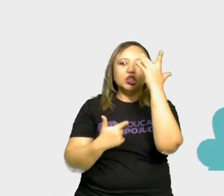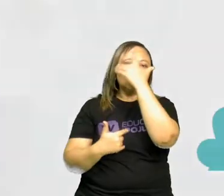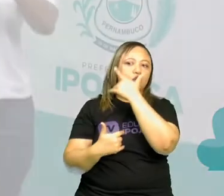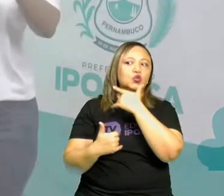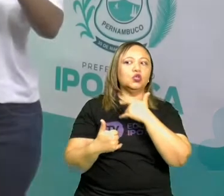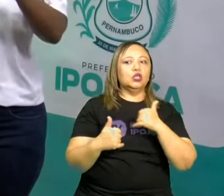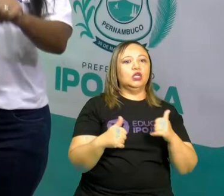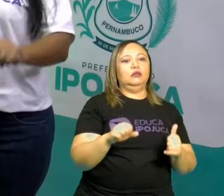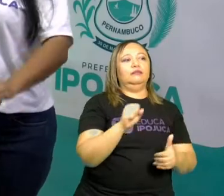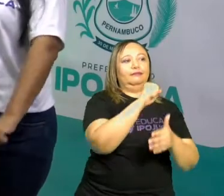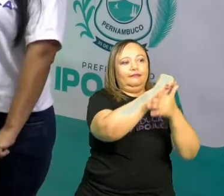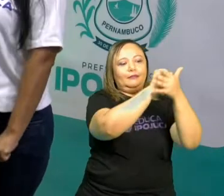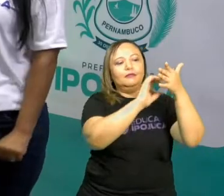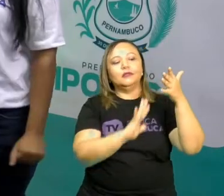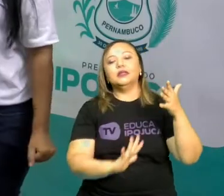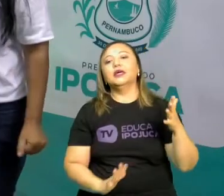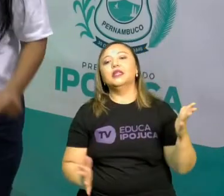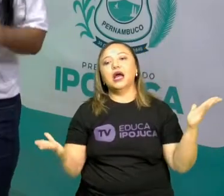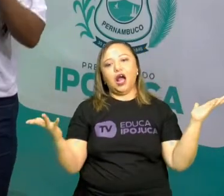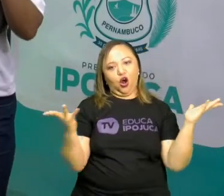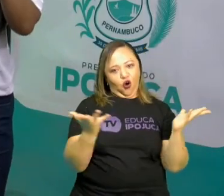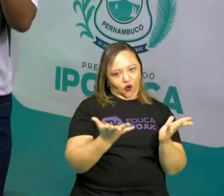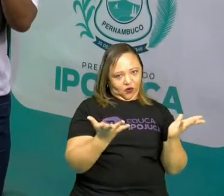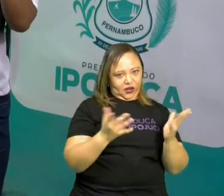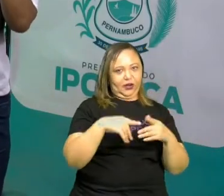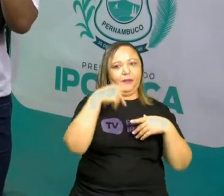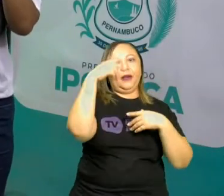Atividade agora para vocês. Agora,